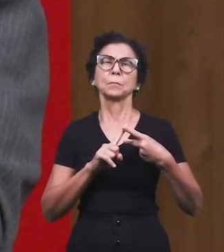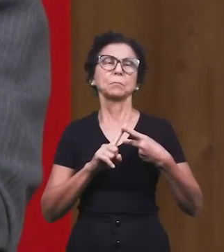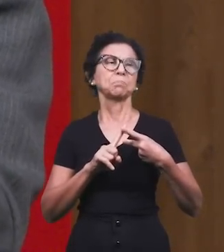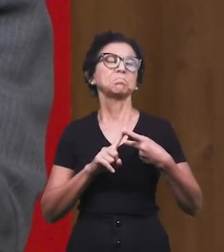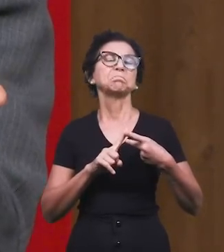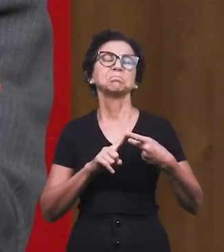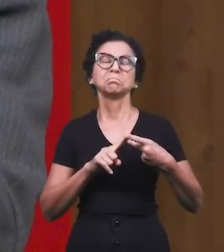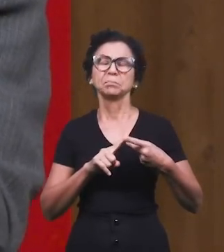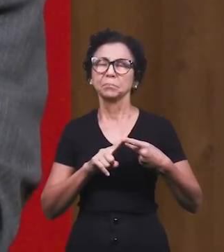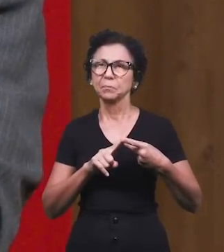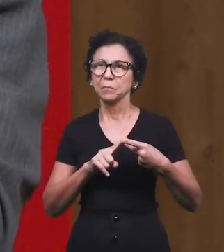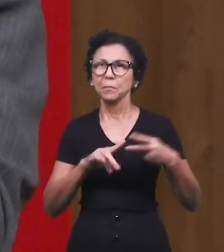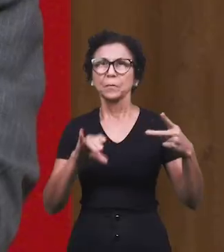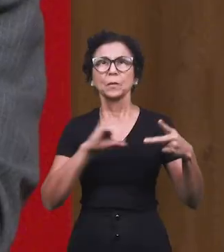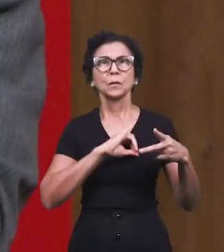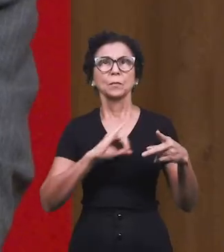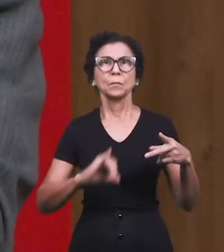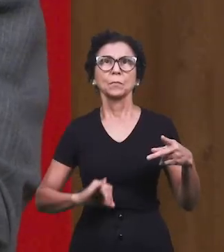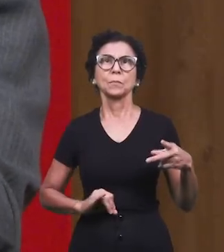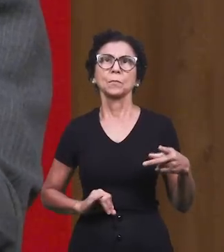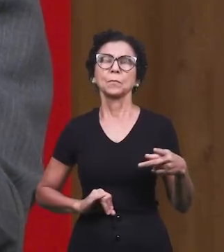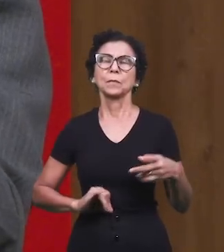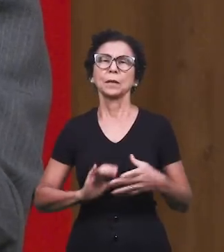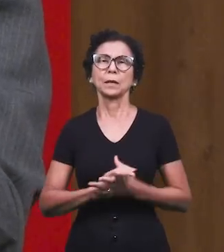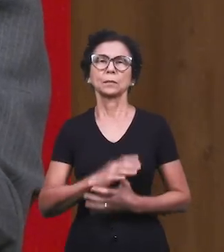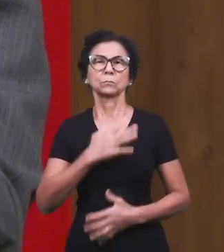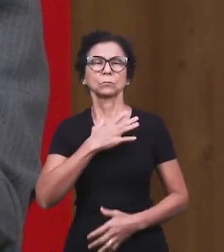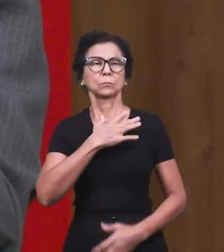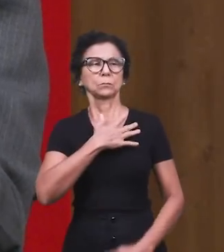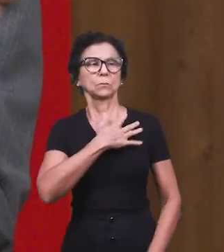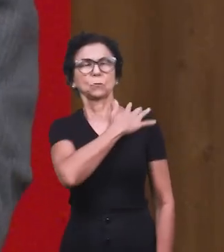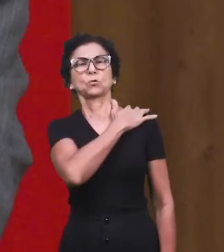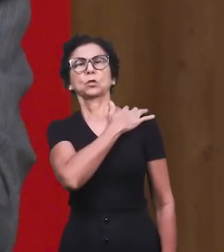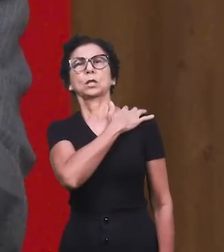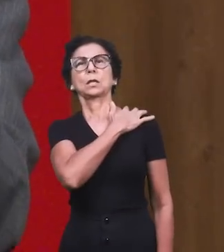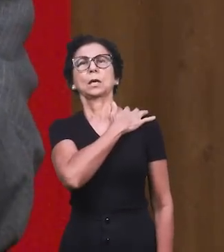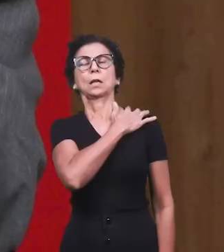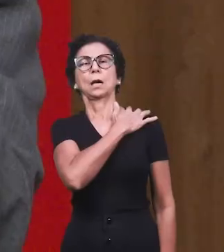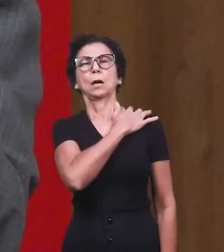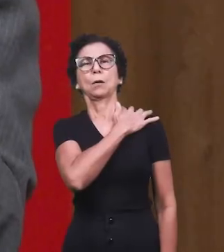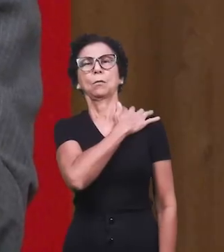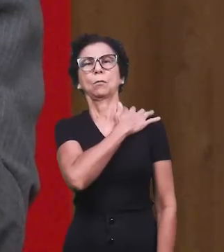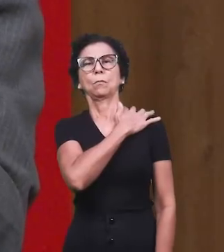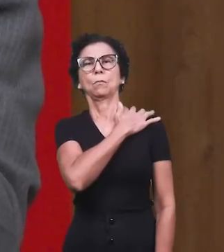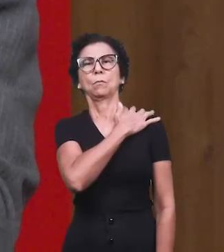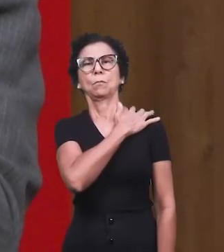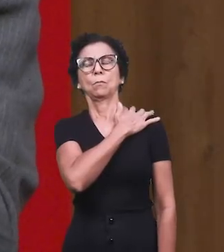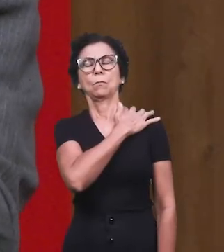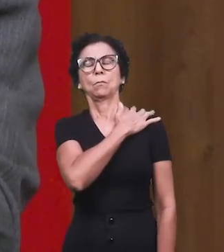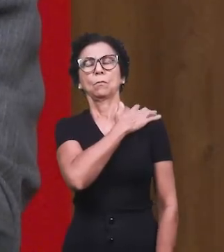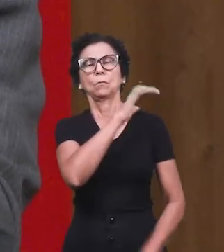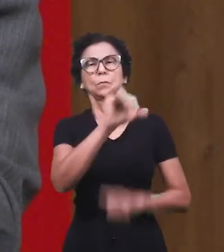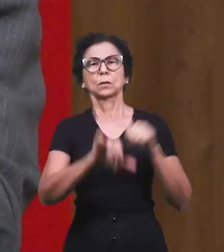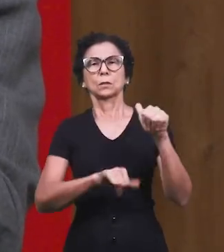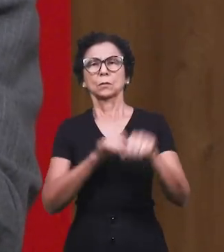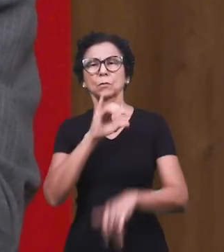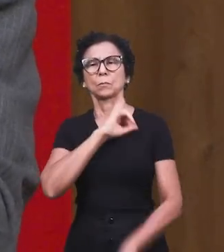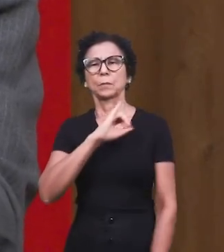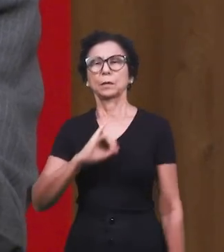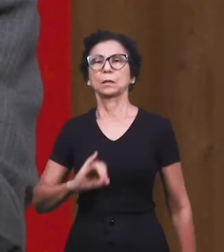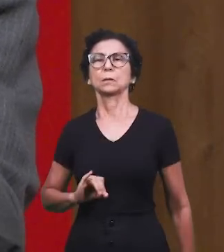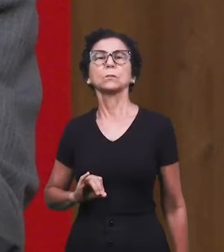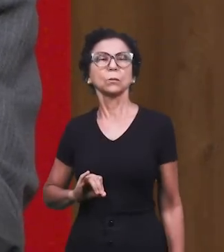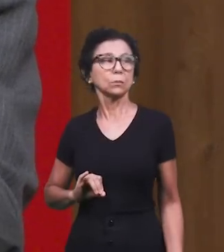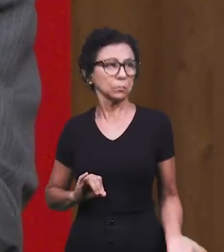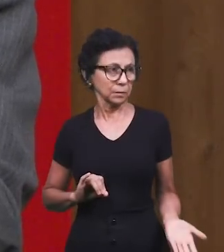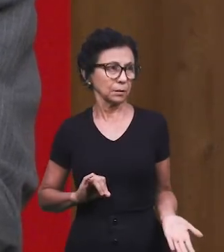Pode ver que todo imperador geralmente era o general, né? O general se torna imperador, né? Até na história romana